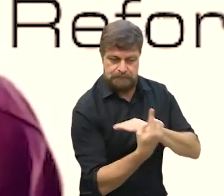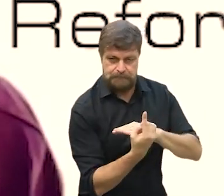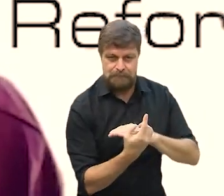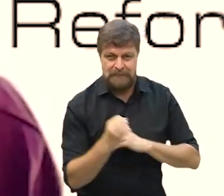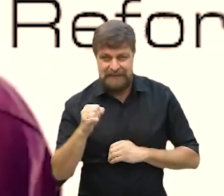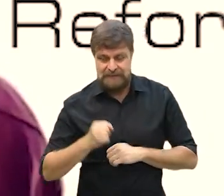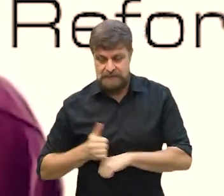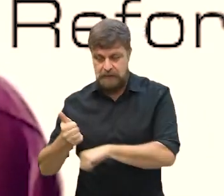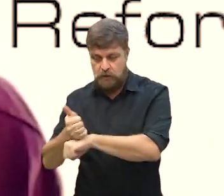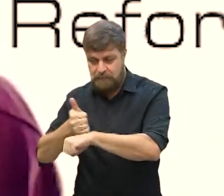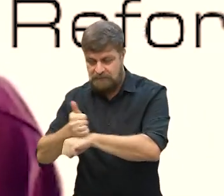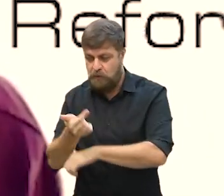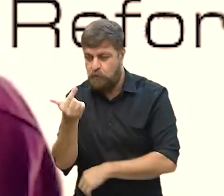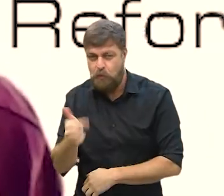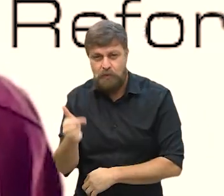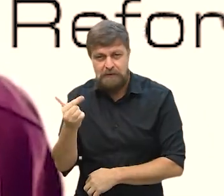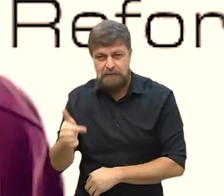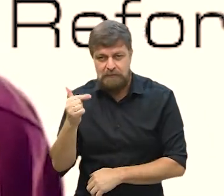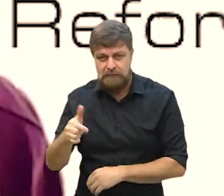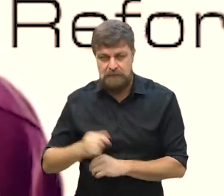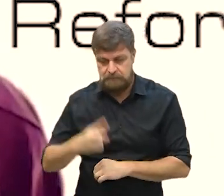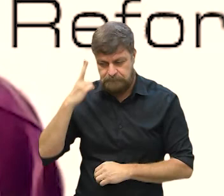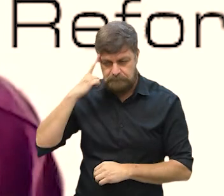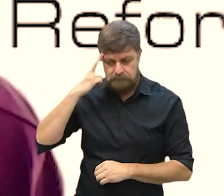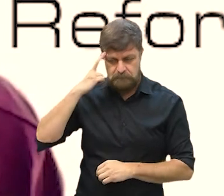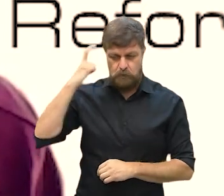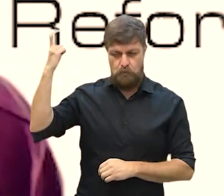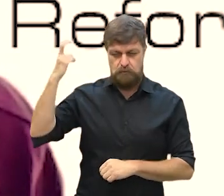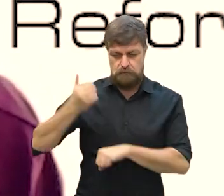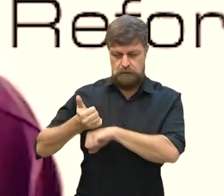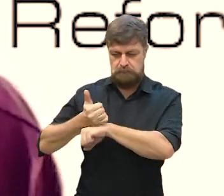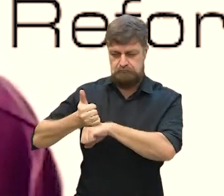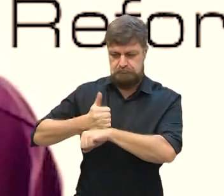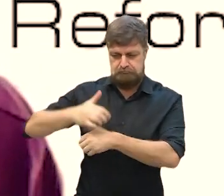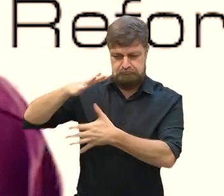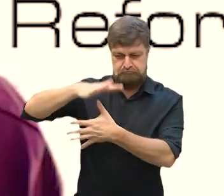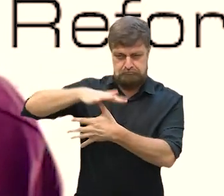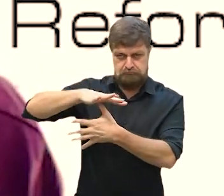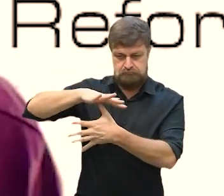o arquiteto, ou o engenheiro não tem uma cultura de